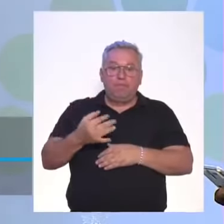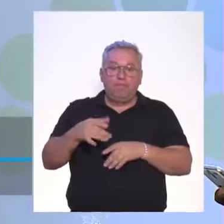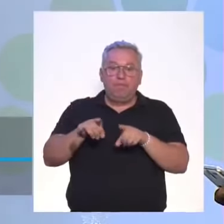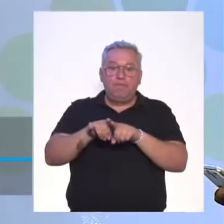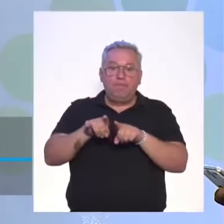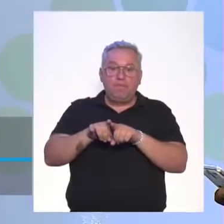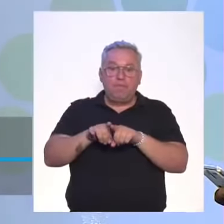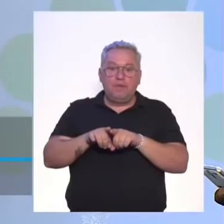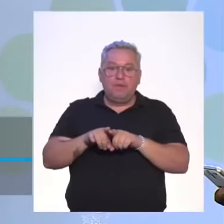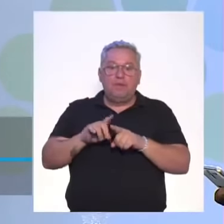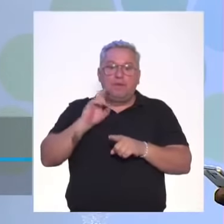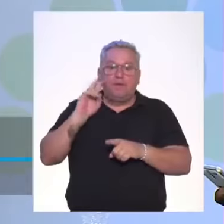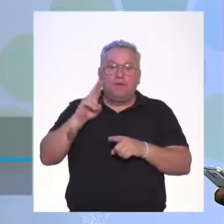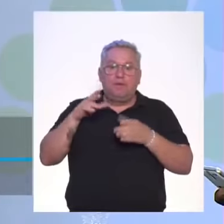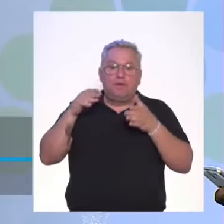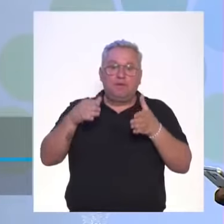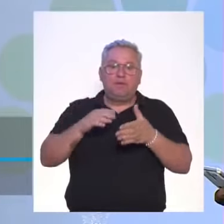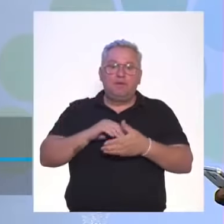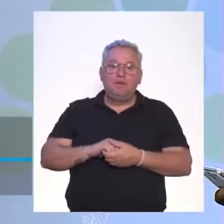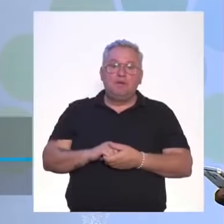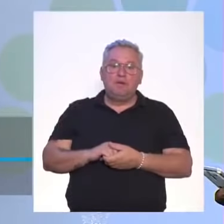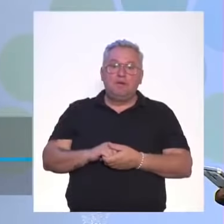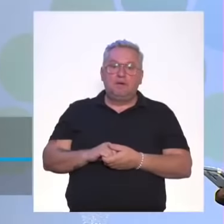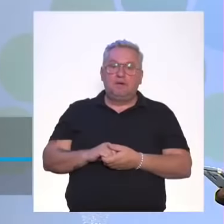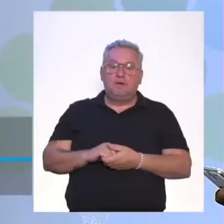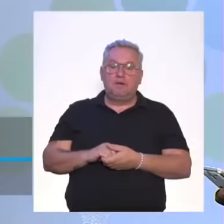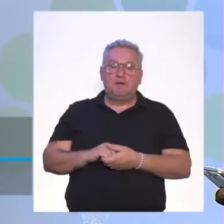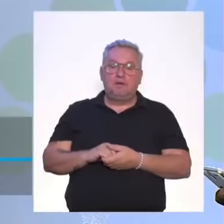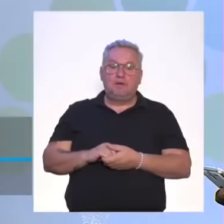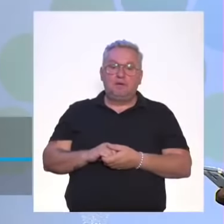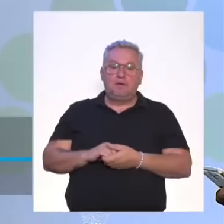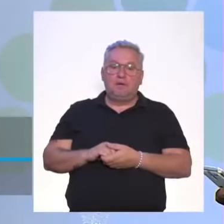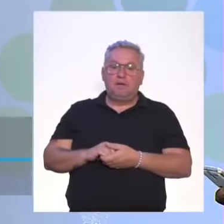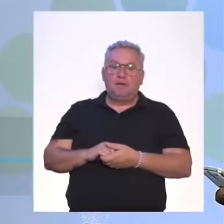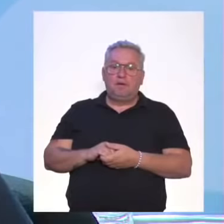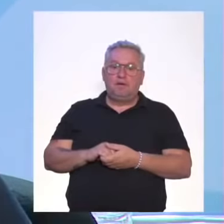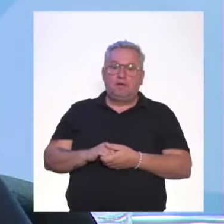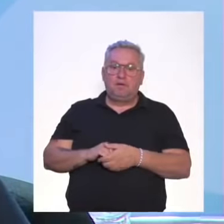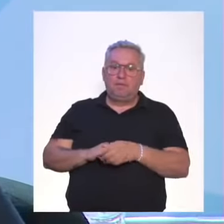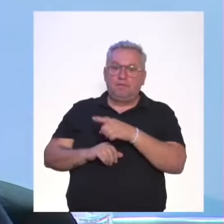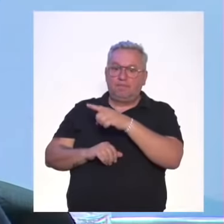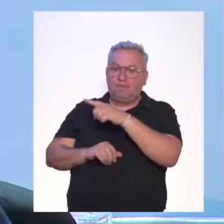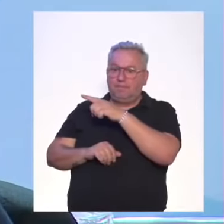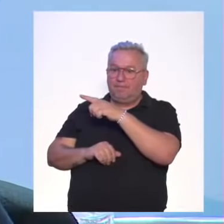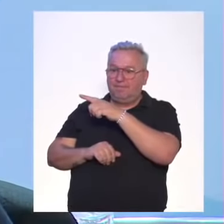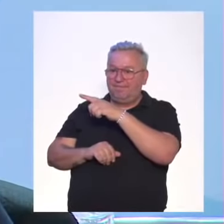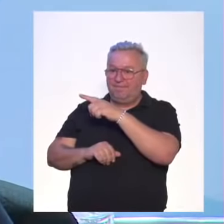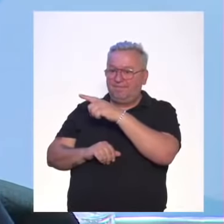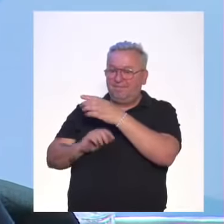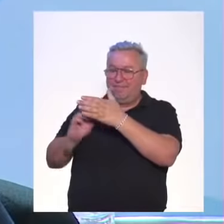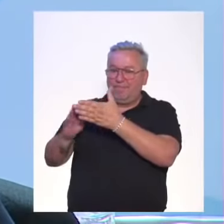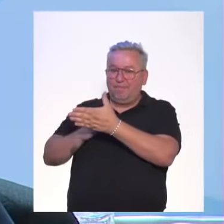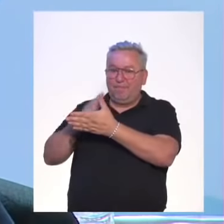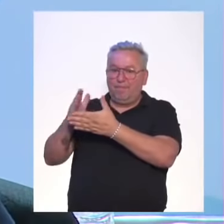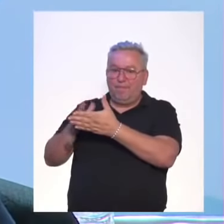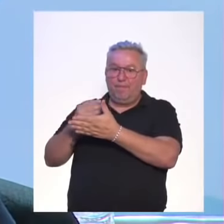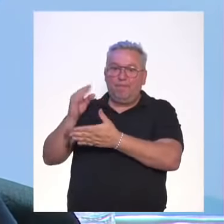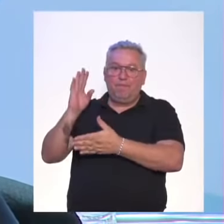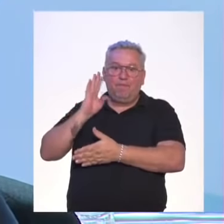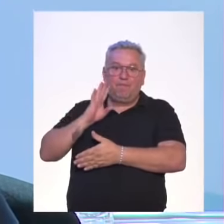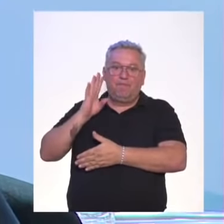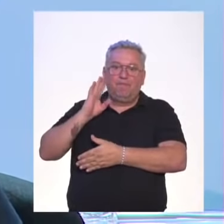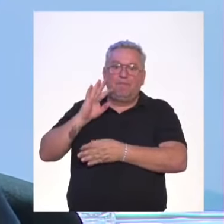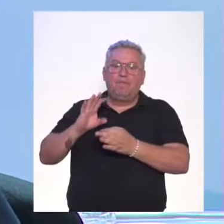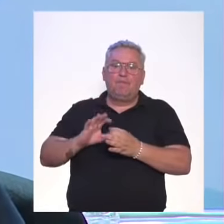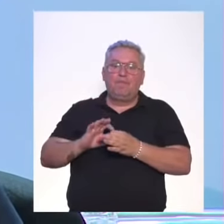os meninos vão dar um foco aqui no livro para vocês verem tá ó super legal